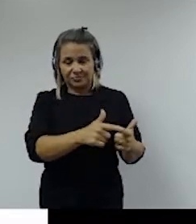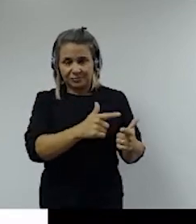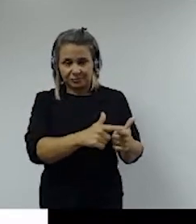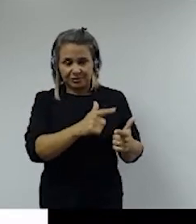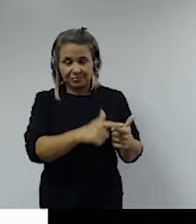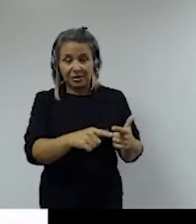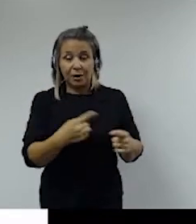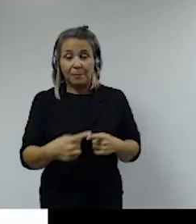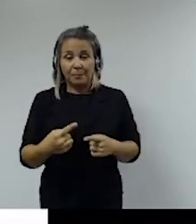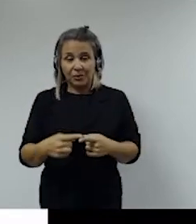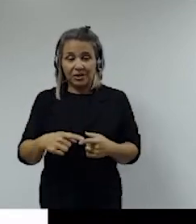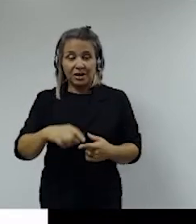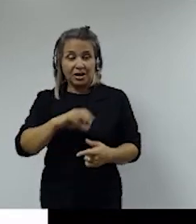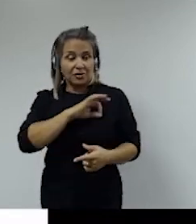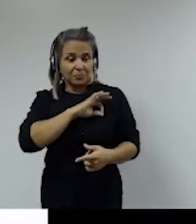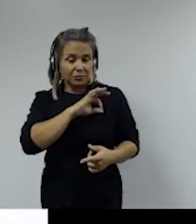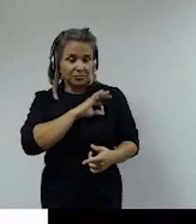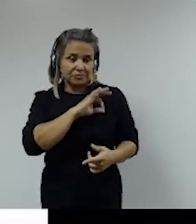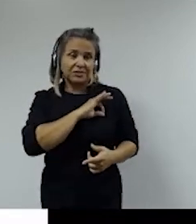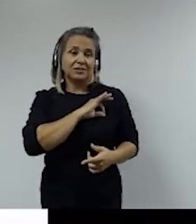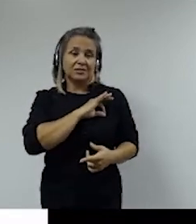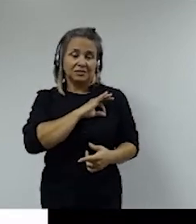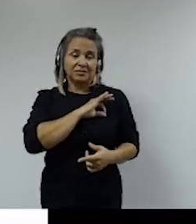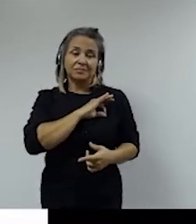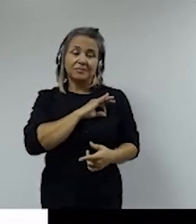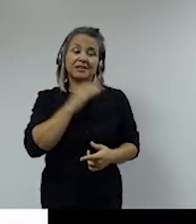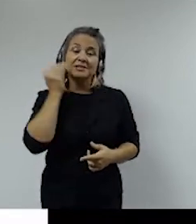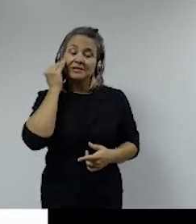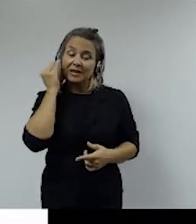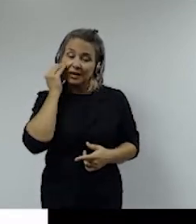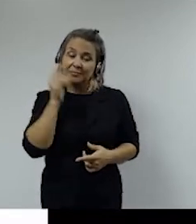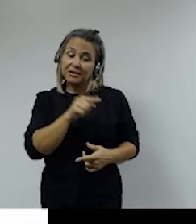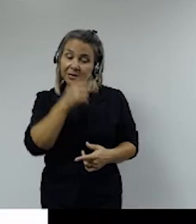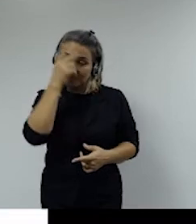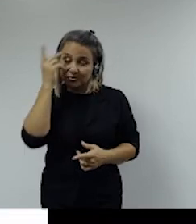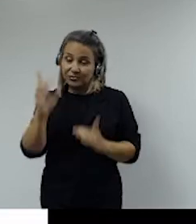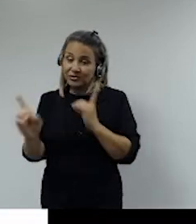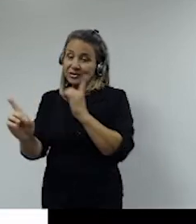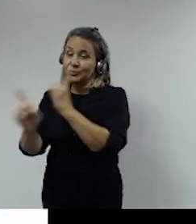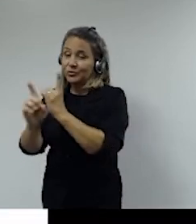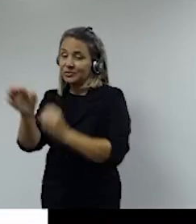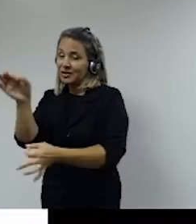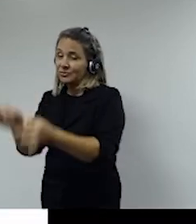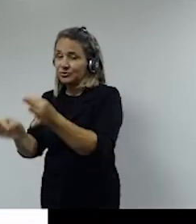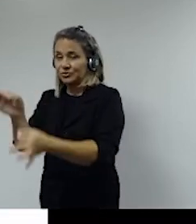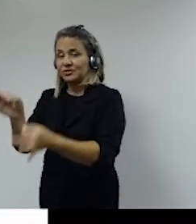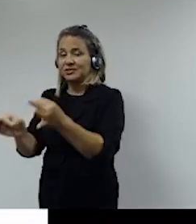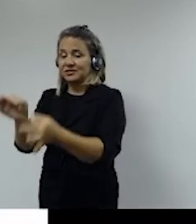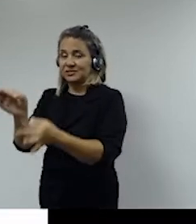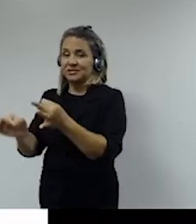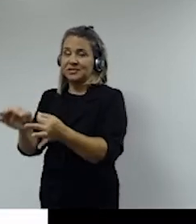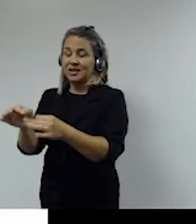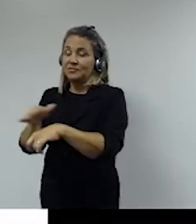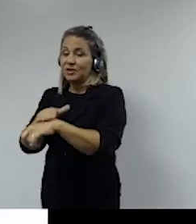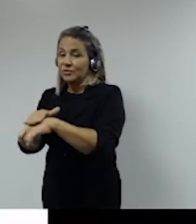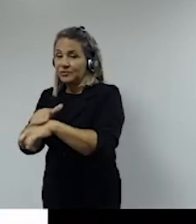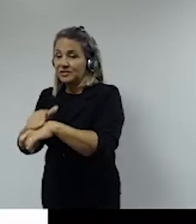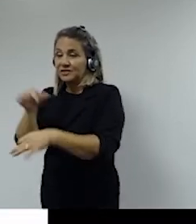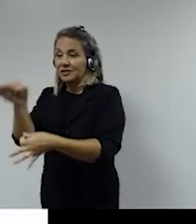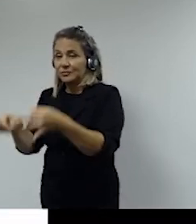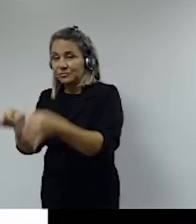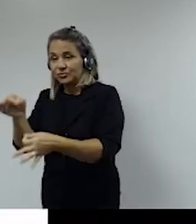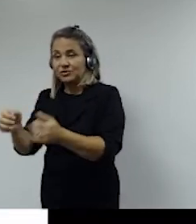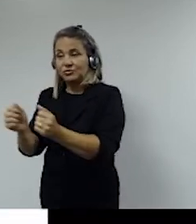Porque os agentes de segurança, das forças de segurança, eles sabem que aquela pessoa, em poucas horas, vai ser apresentada perante o Ministério Público,